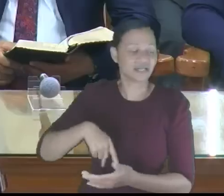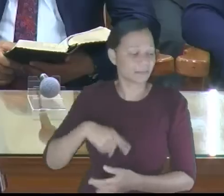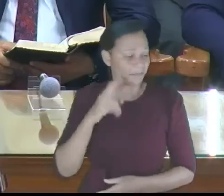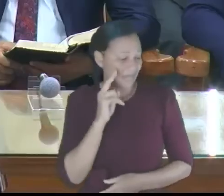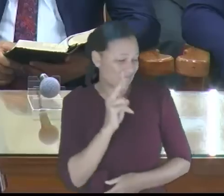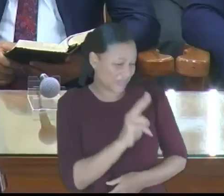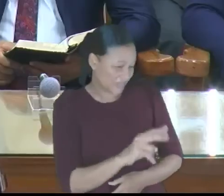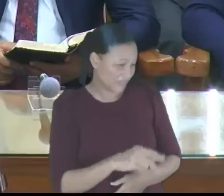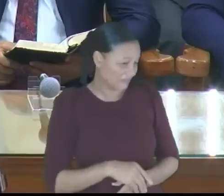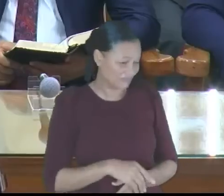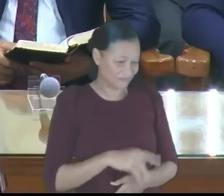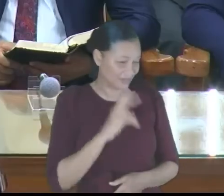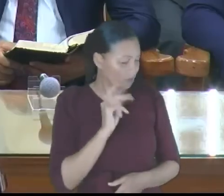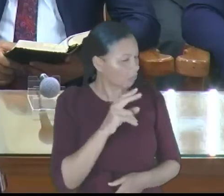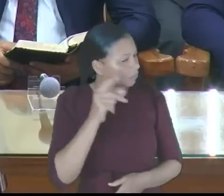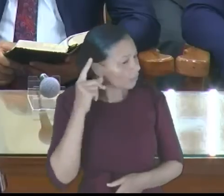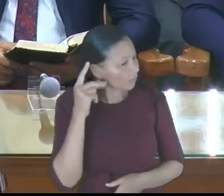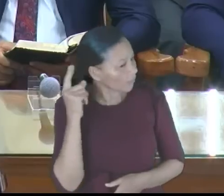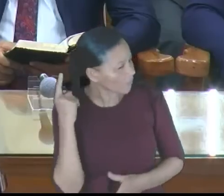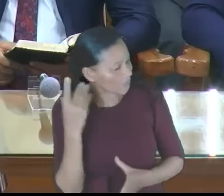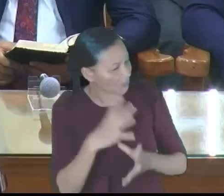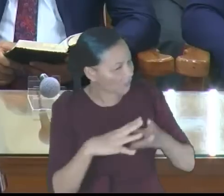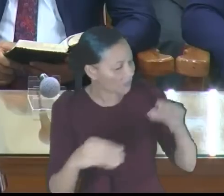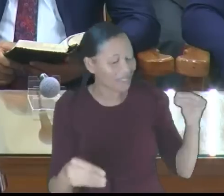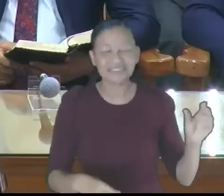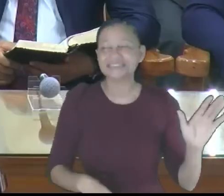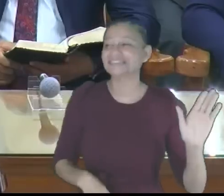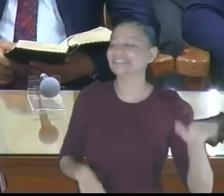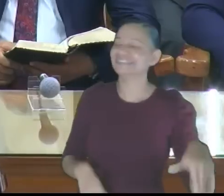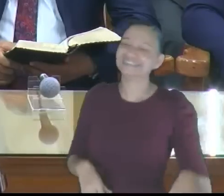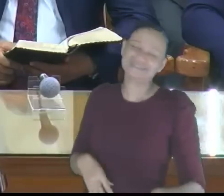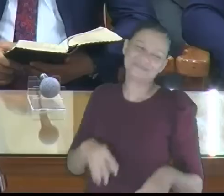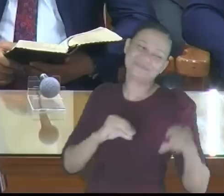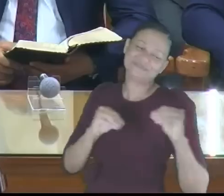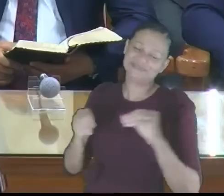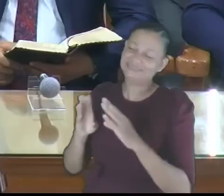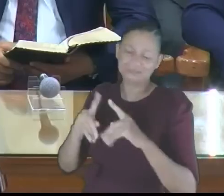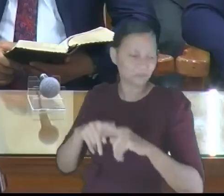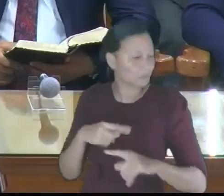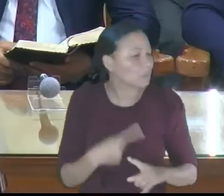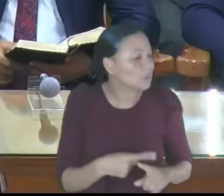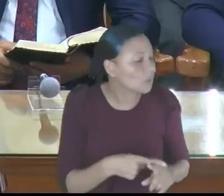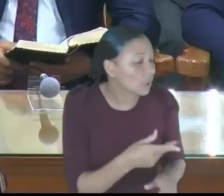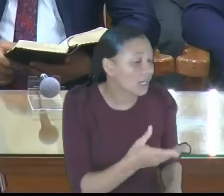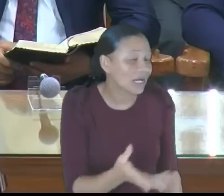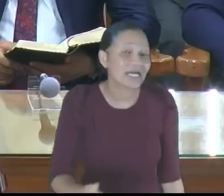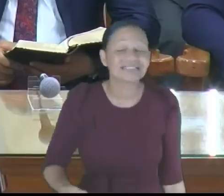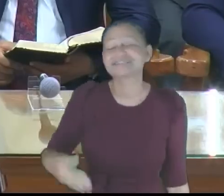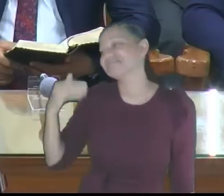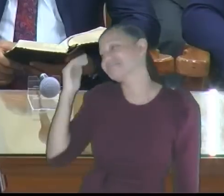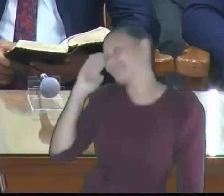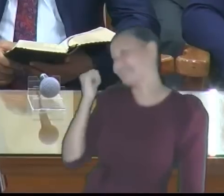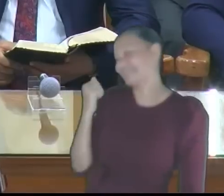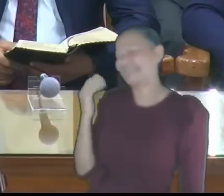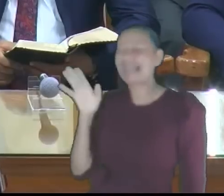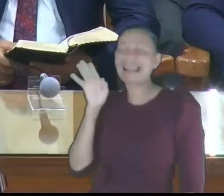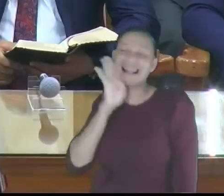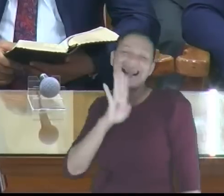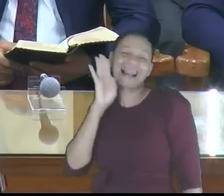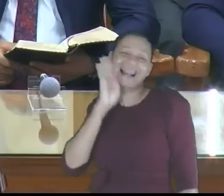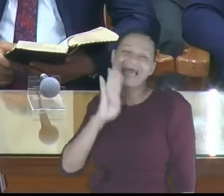Sou pastor. Encontrei com ela na rua. Eu agora estou em outra igreja. Por quê, irmã? Eu sei lá, irmão, lá é tão